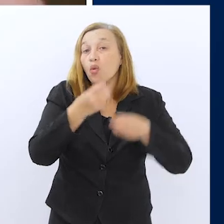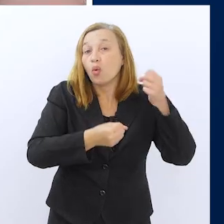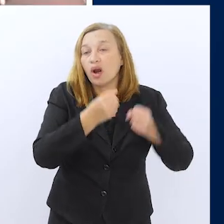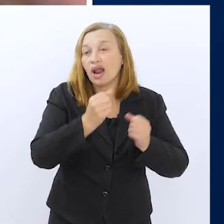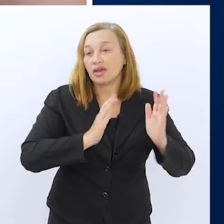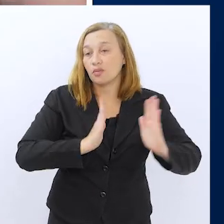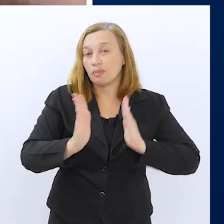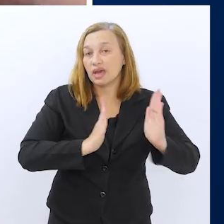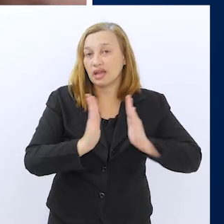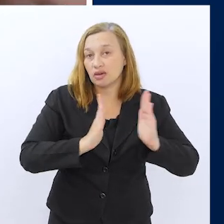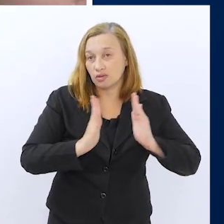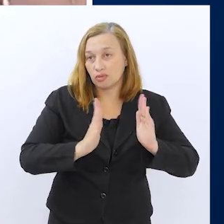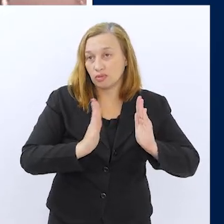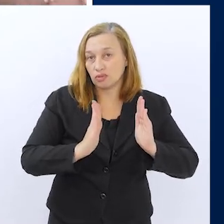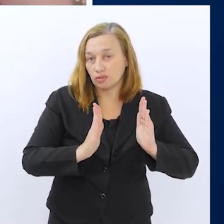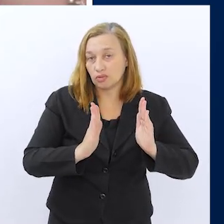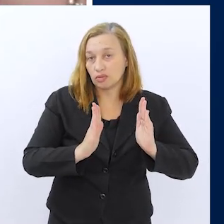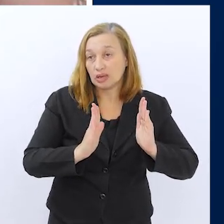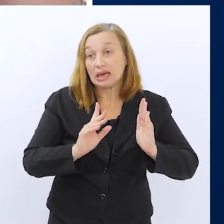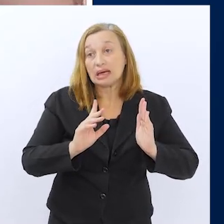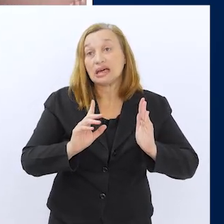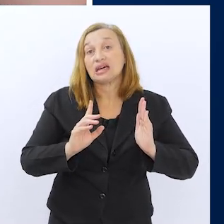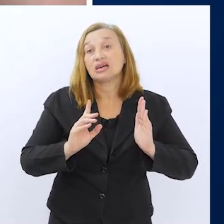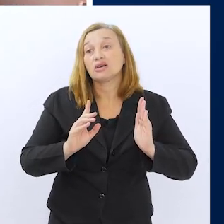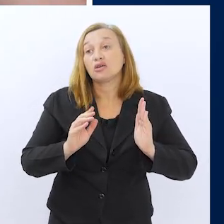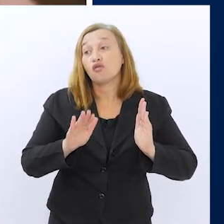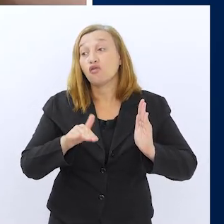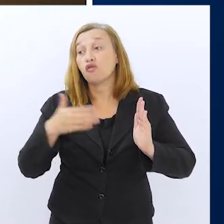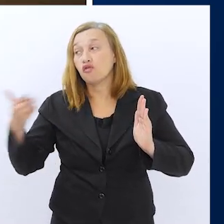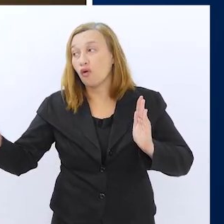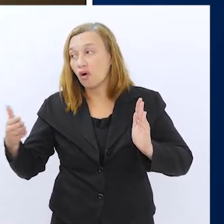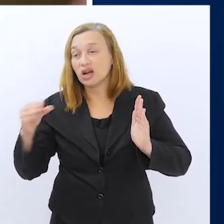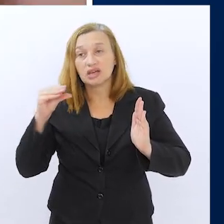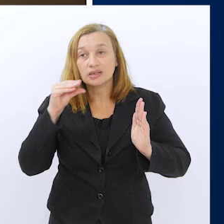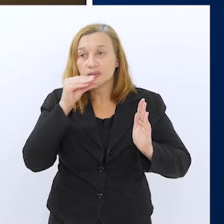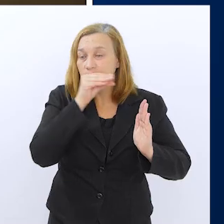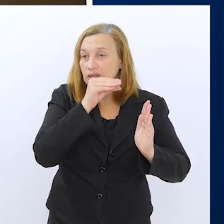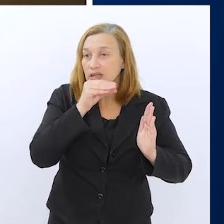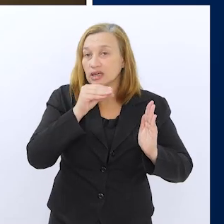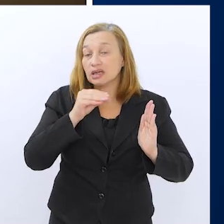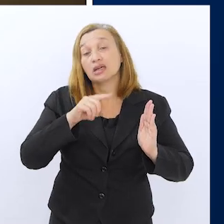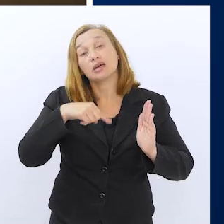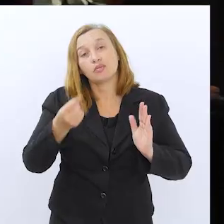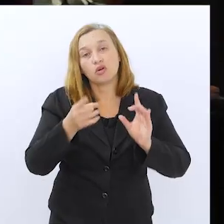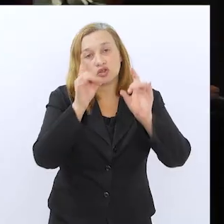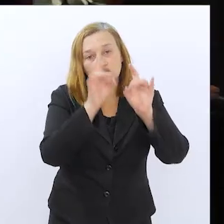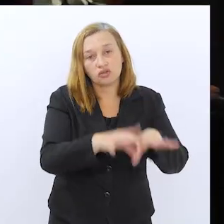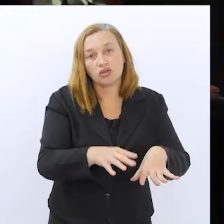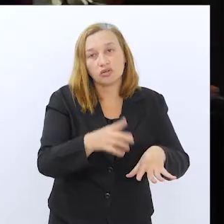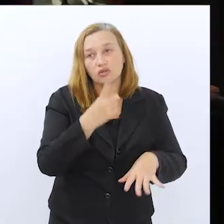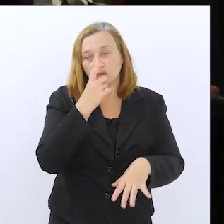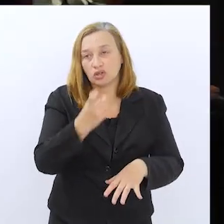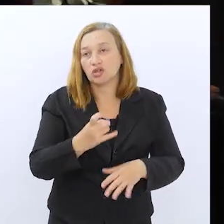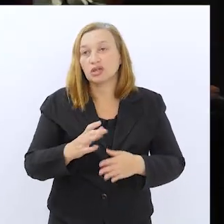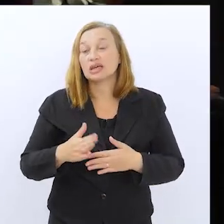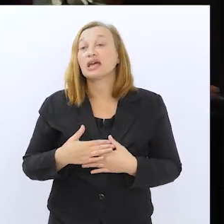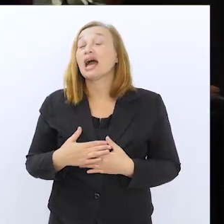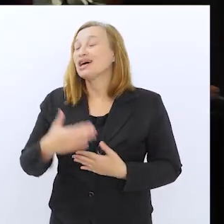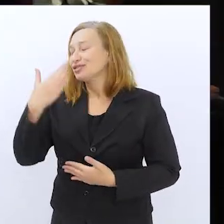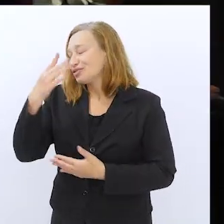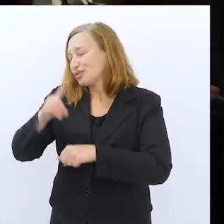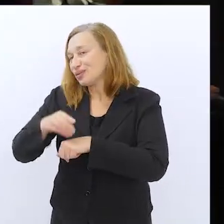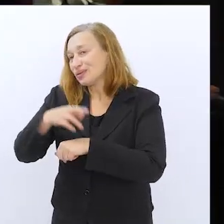2 horas fora, em temperatura ambiente, depois esse leite tem que ser descartado. Entendi. Doutora, que programa